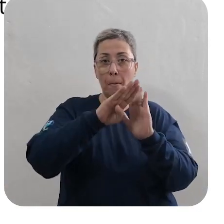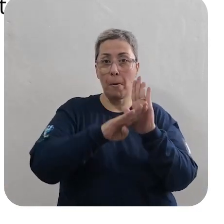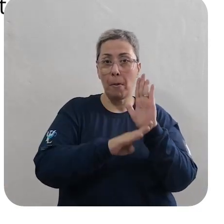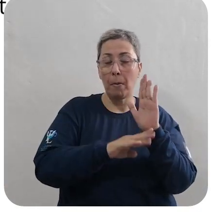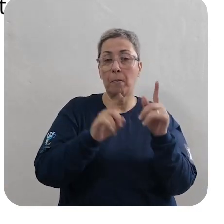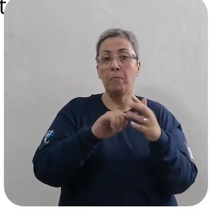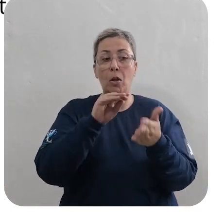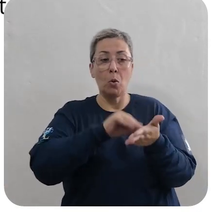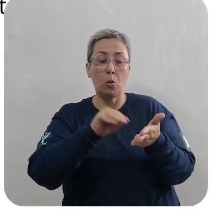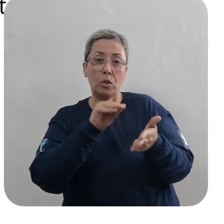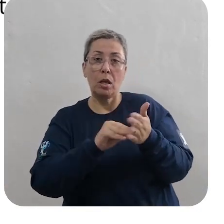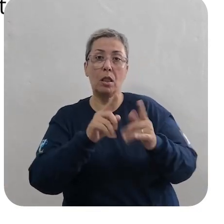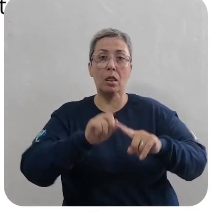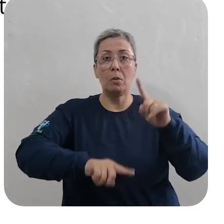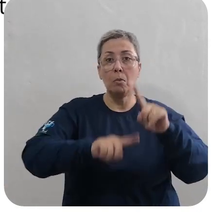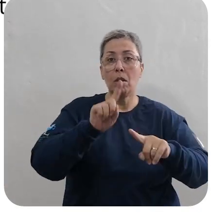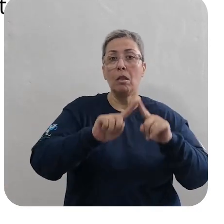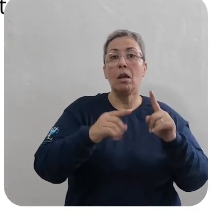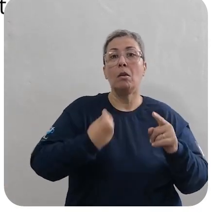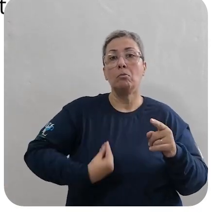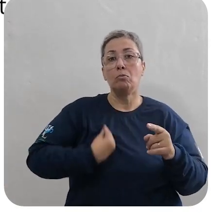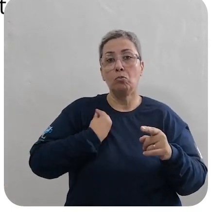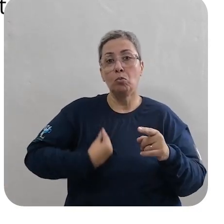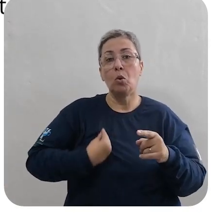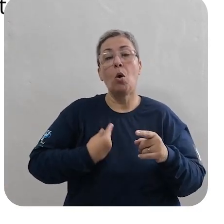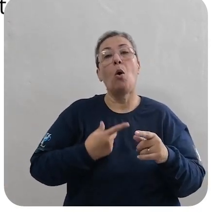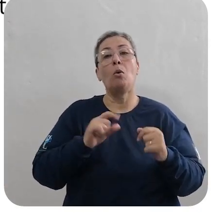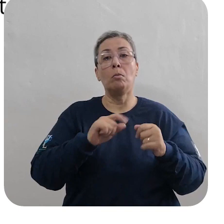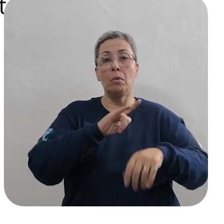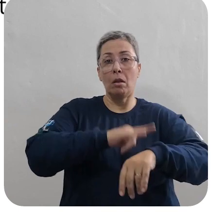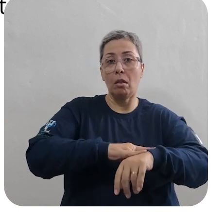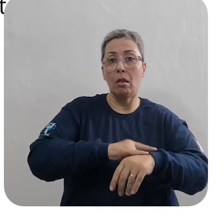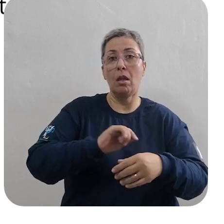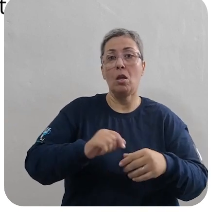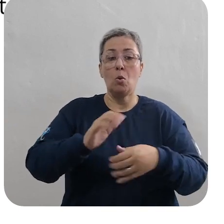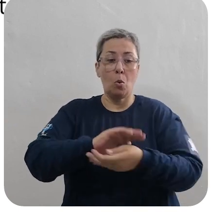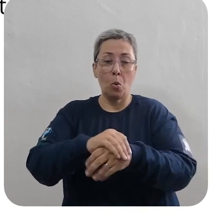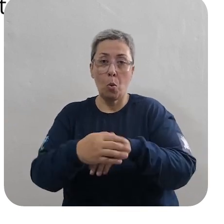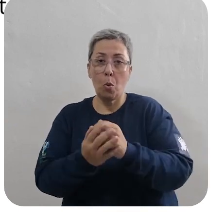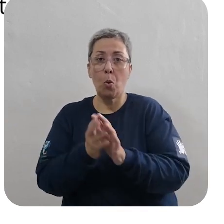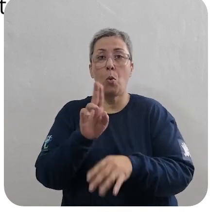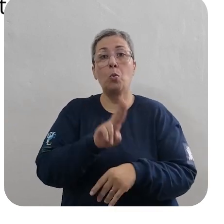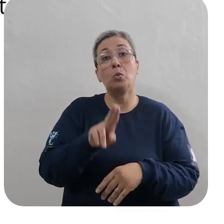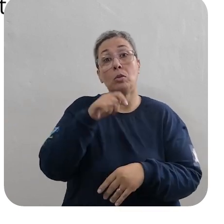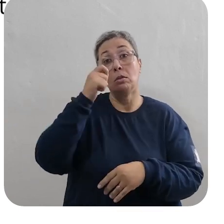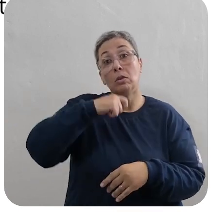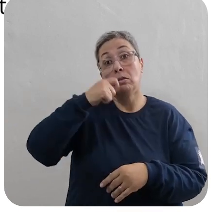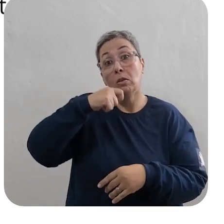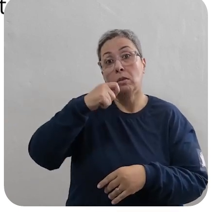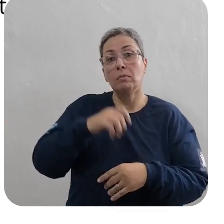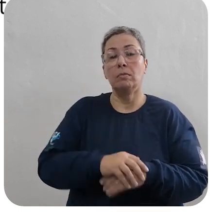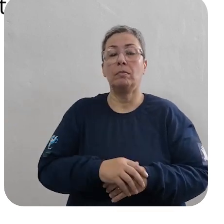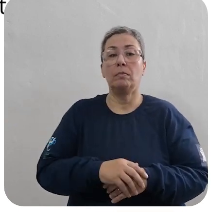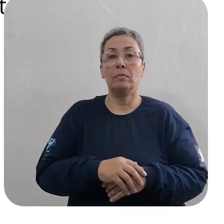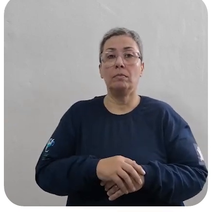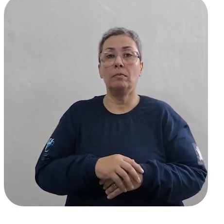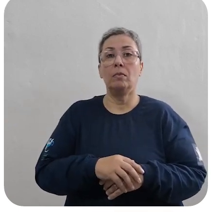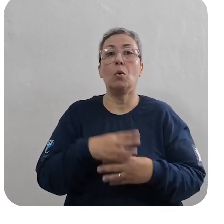Lista. Escrita dos objetos existentes no banheiro, no lavatório, o que usamos para escovar os